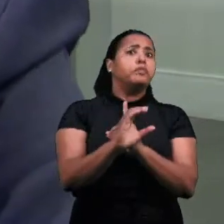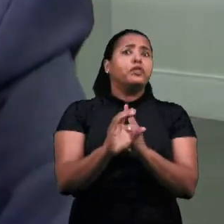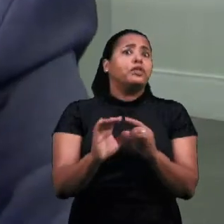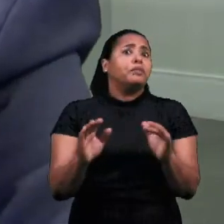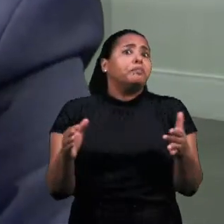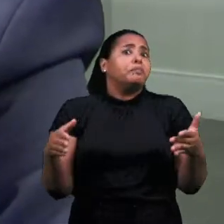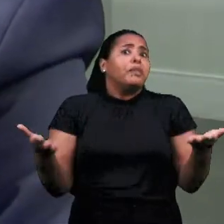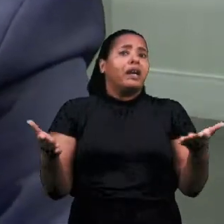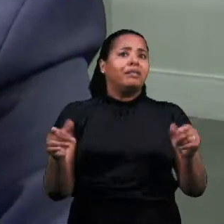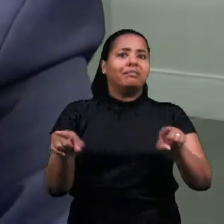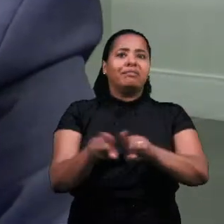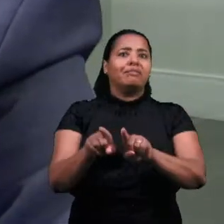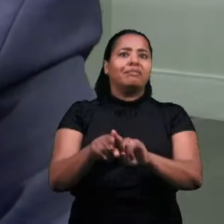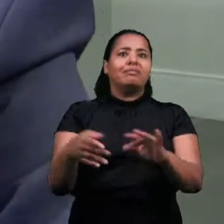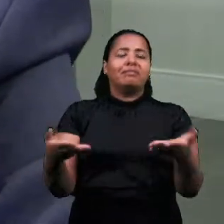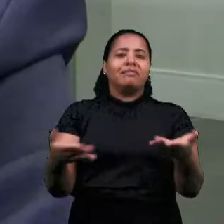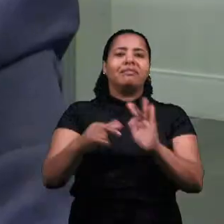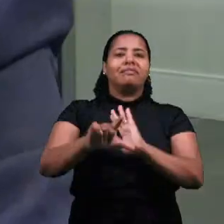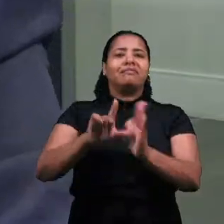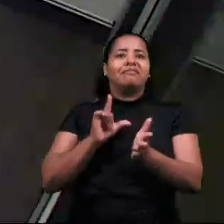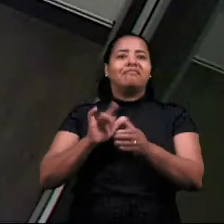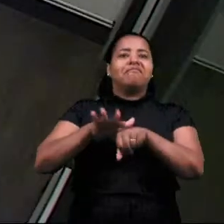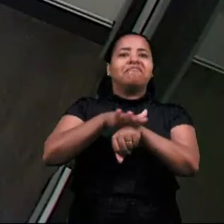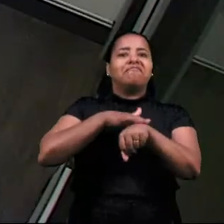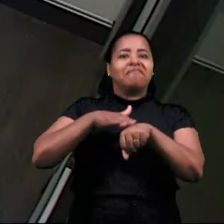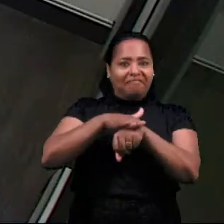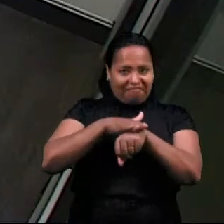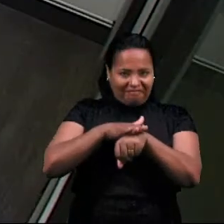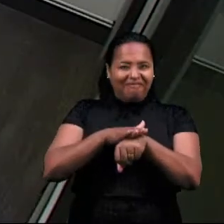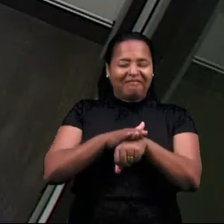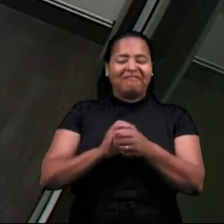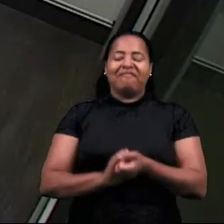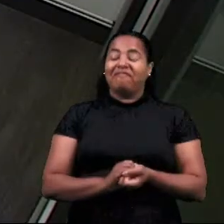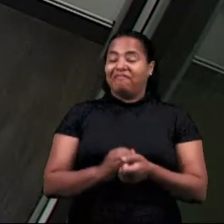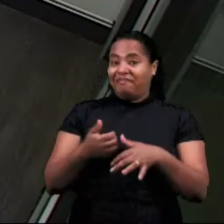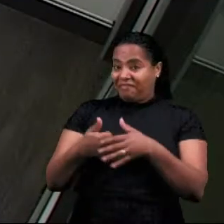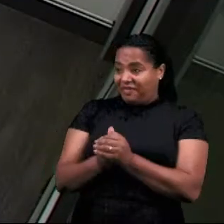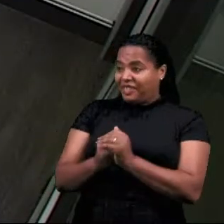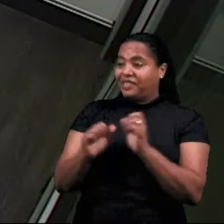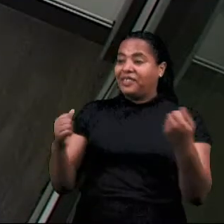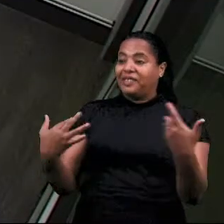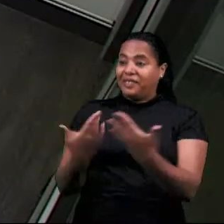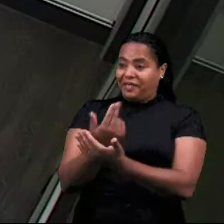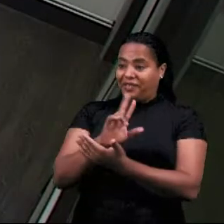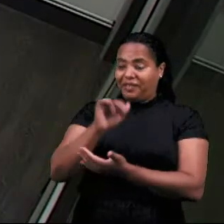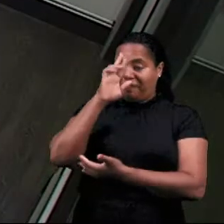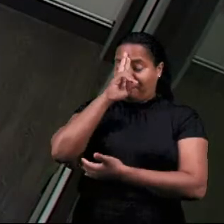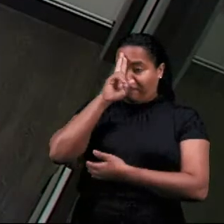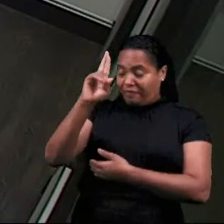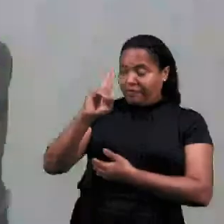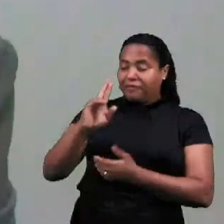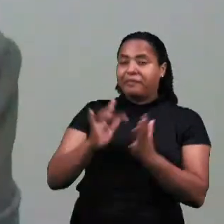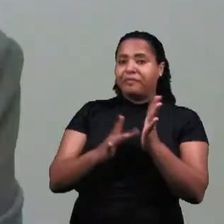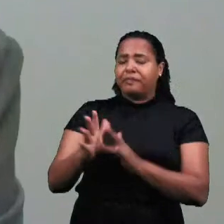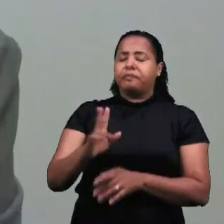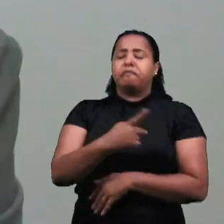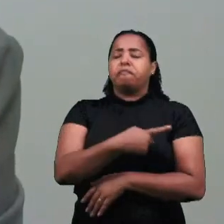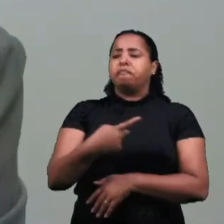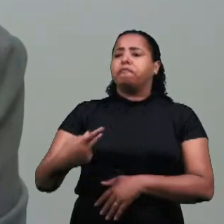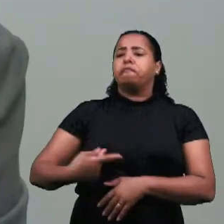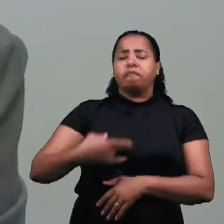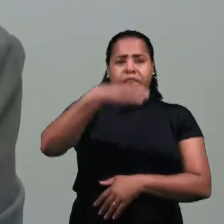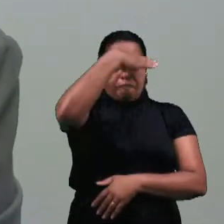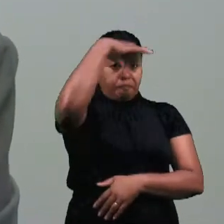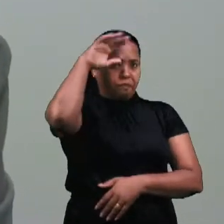já nessa nossa conversa? Amém. Louvado seja o nome do Senhor Jesus. Pastor Sérgio Souza, ele